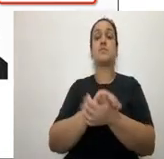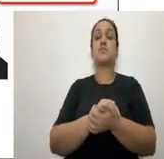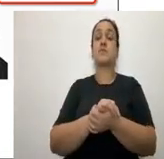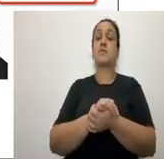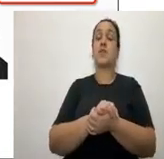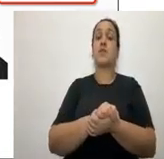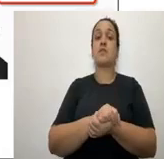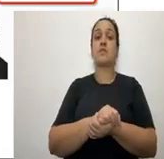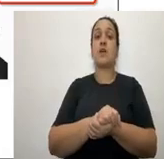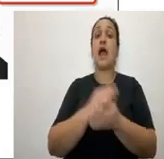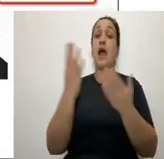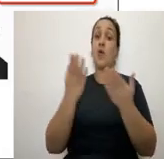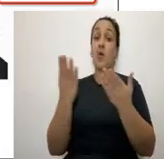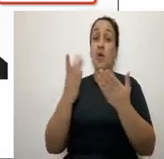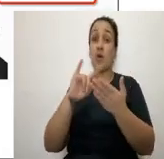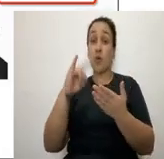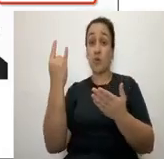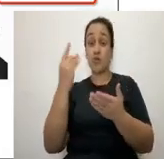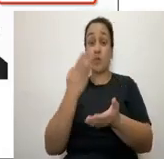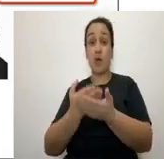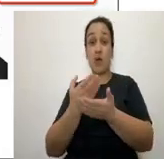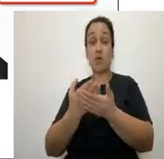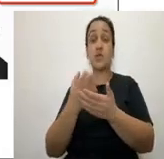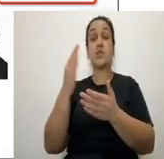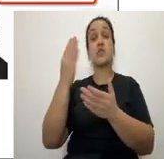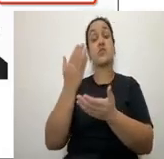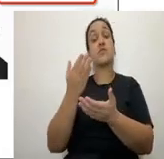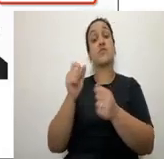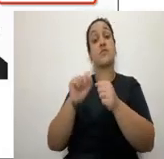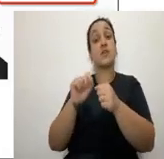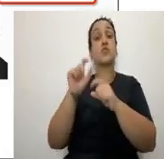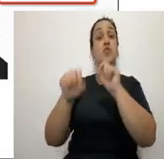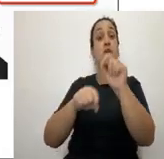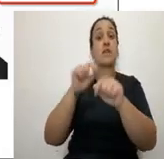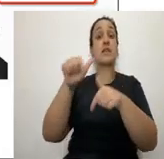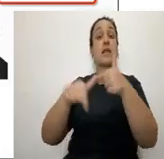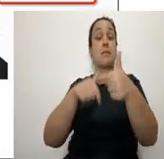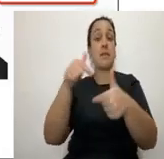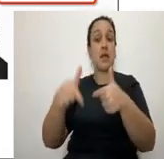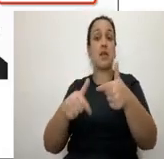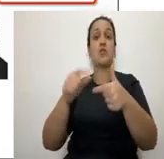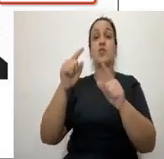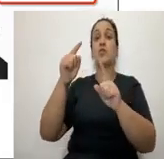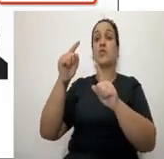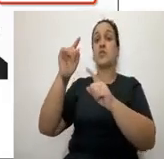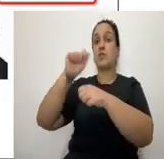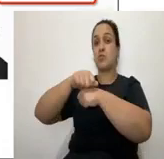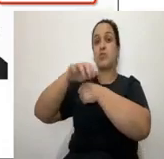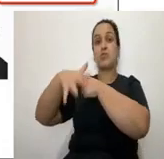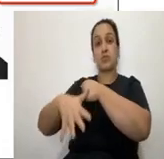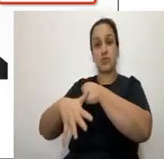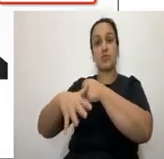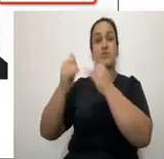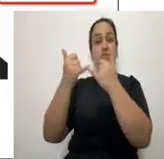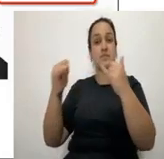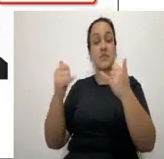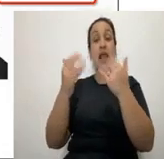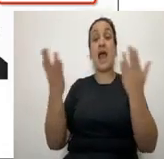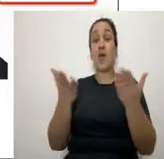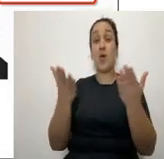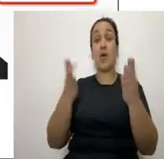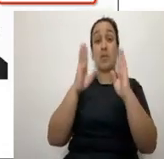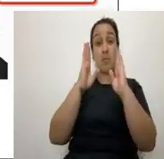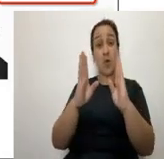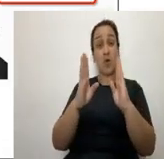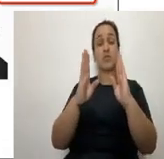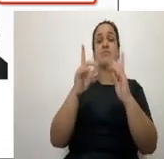método mnemônico quanto agora nessa última aula com o trabalho de Risch e Sutter. Bom,